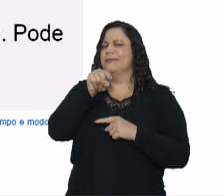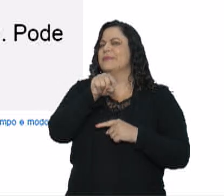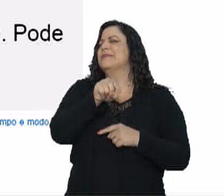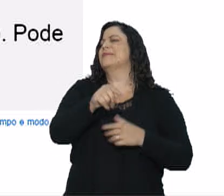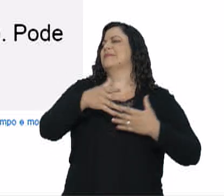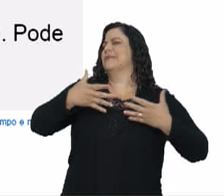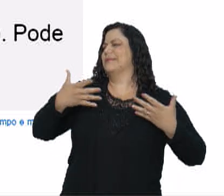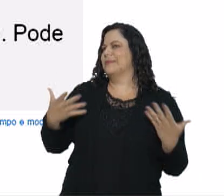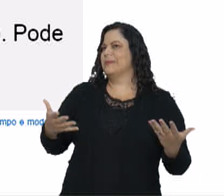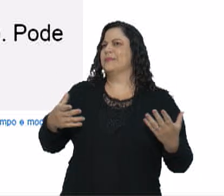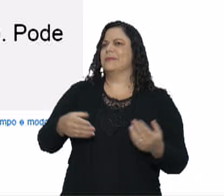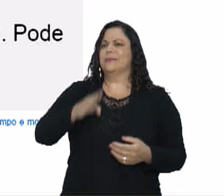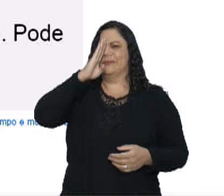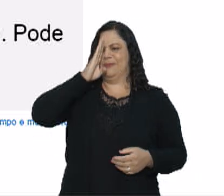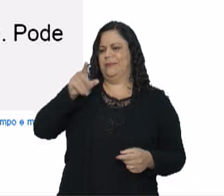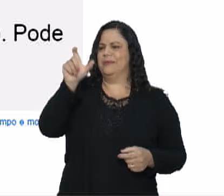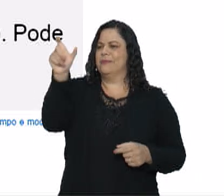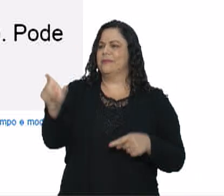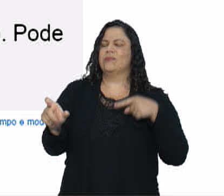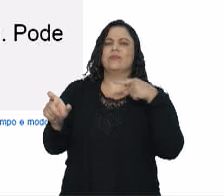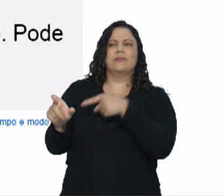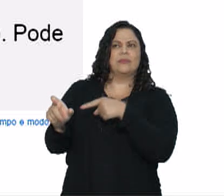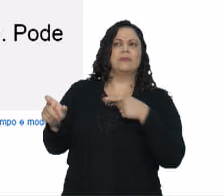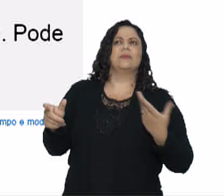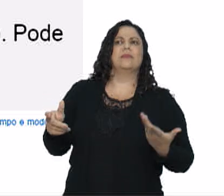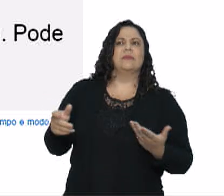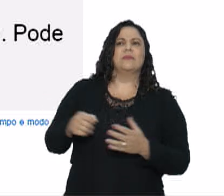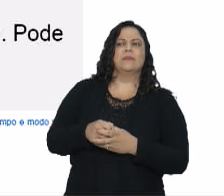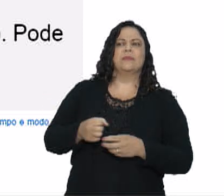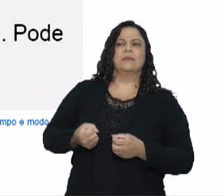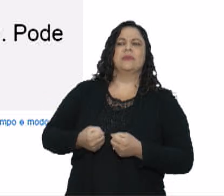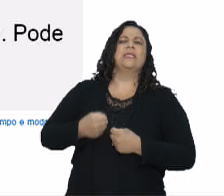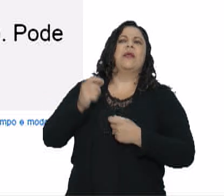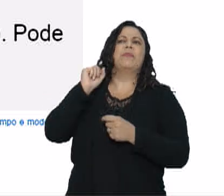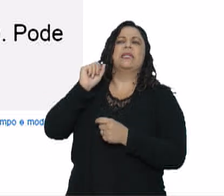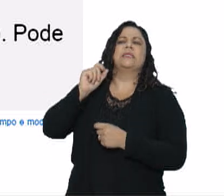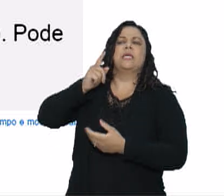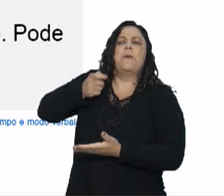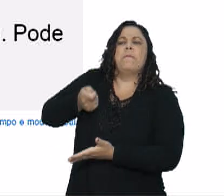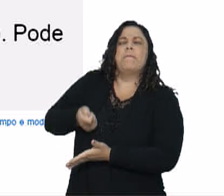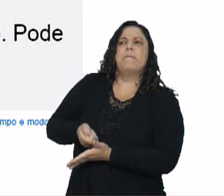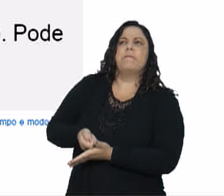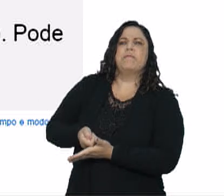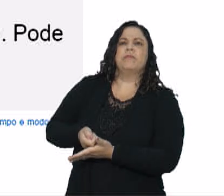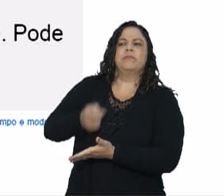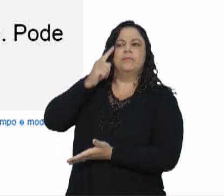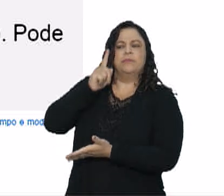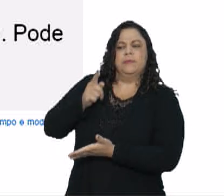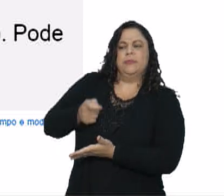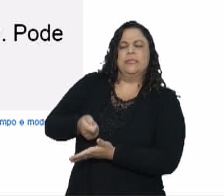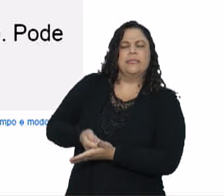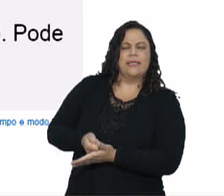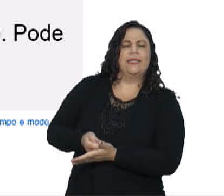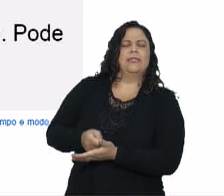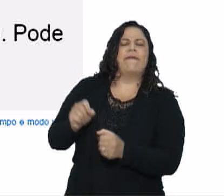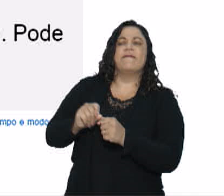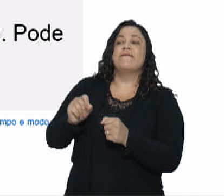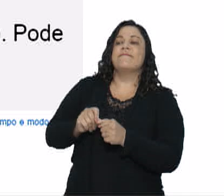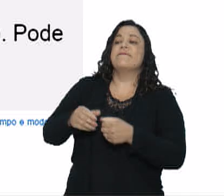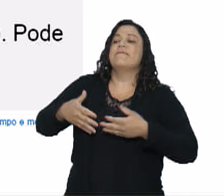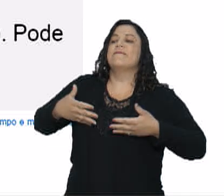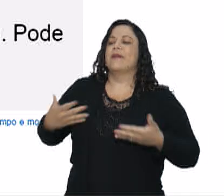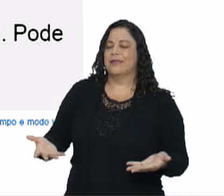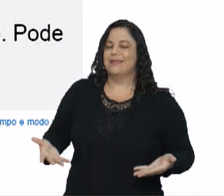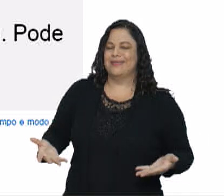dirigimos diretamente a alguém, em segunda pessoa, expressando o que queremos que esta ou estas pessoas façam.